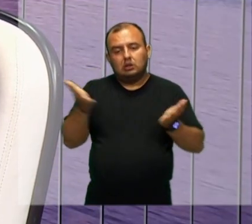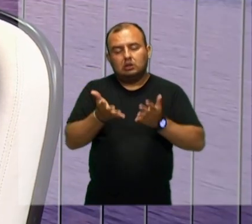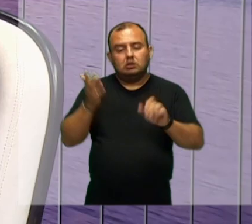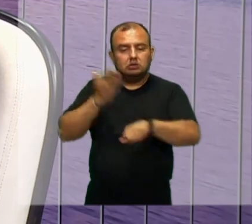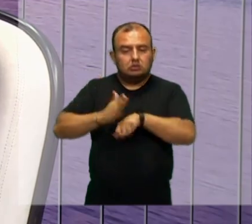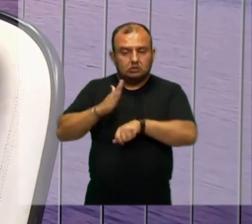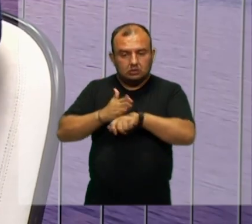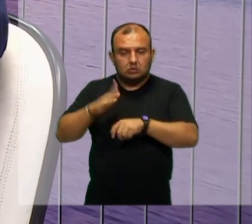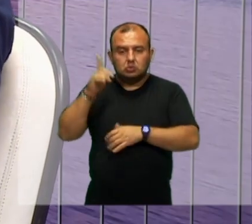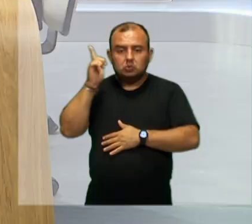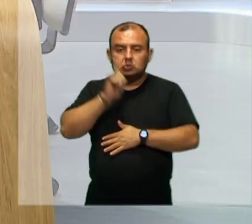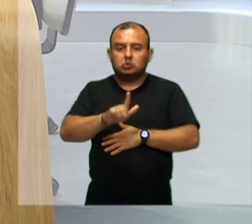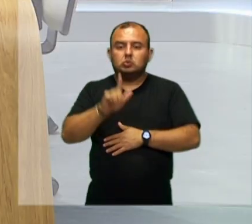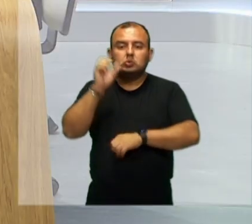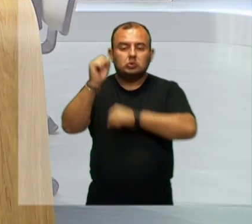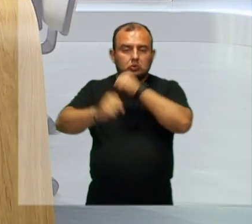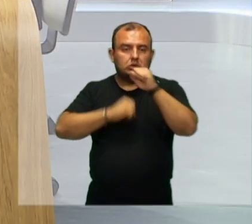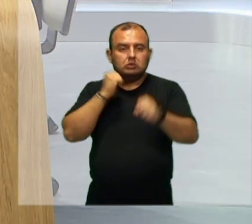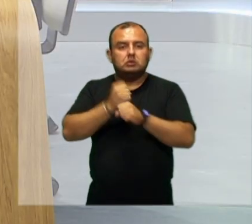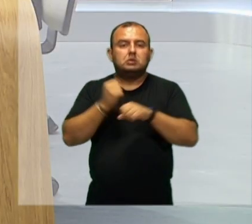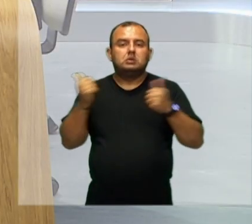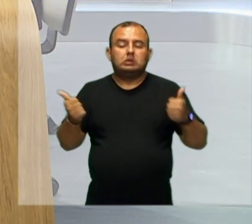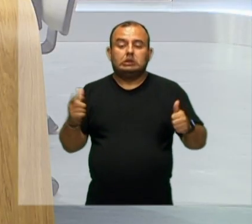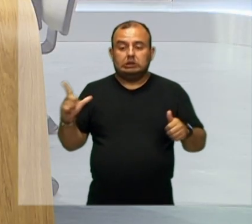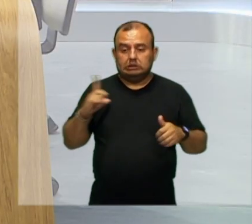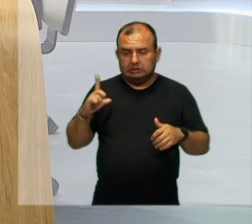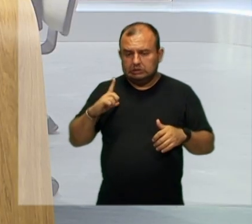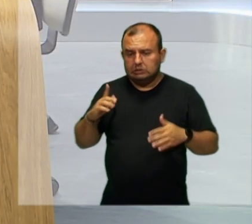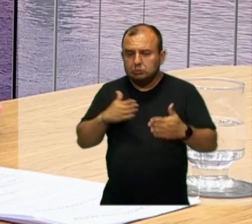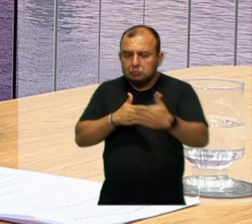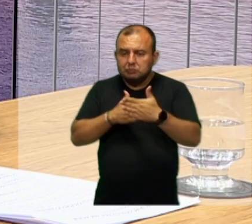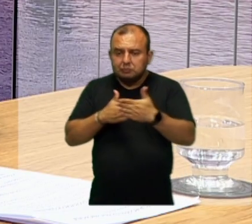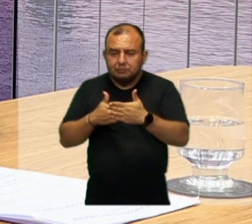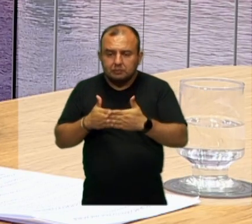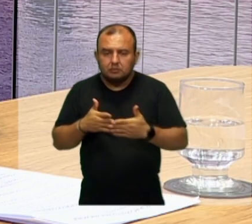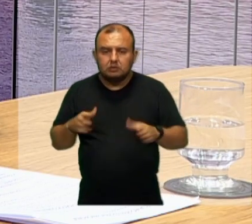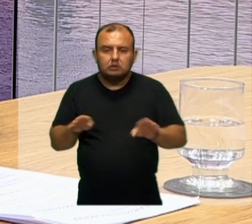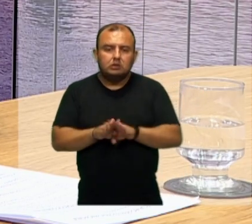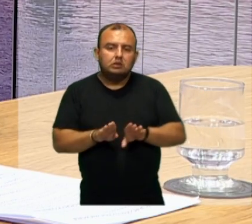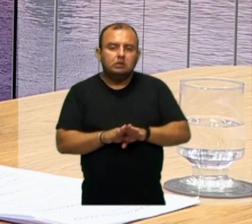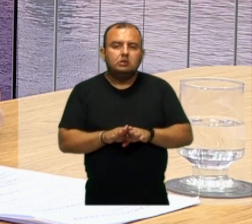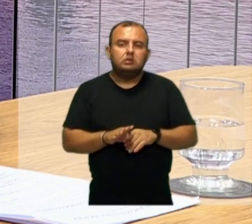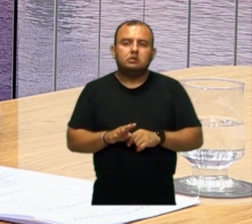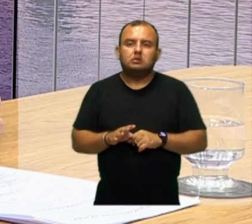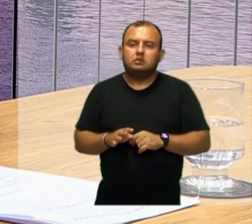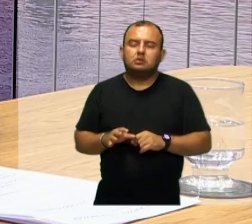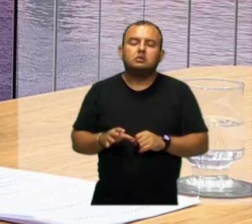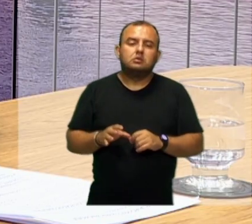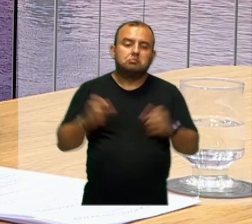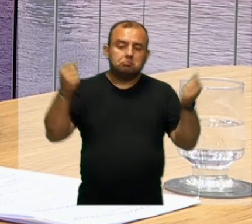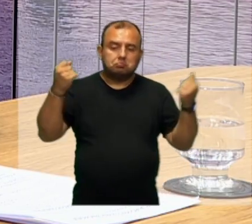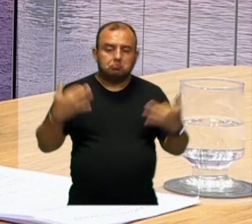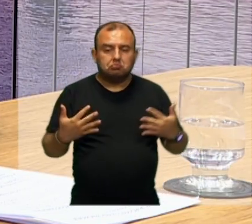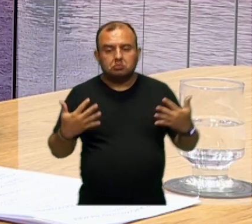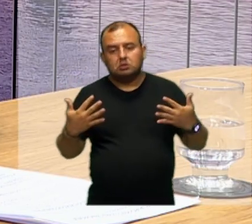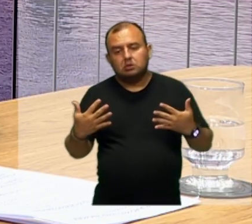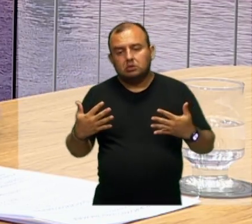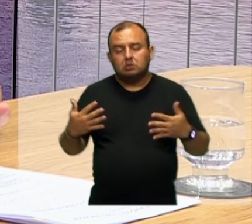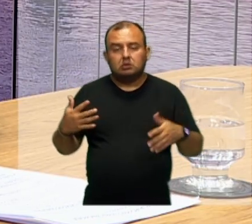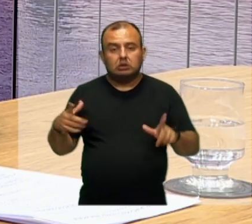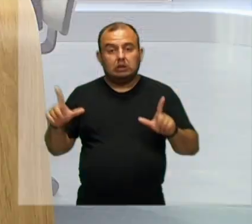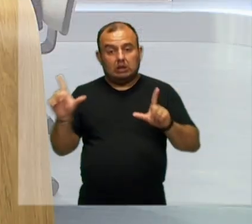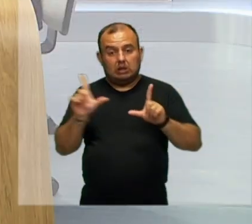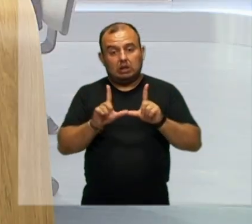para talvez colher no ano que vem, né? Existe algum impedimento, assim, por exemplo, estou falando de impedimento legal, por